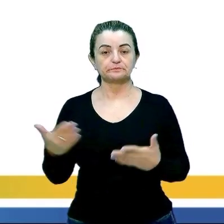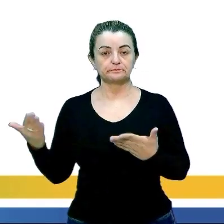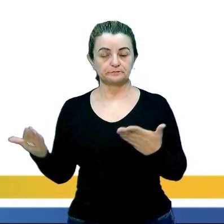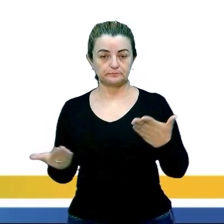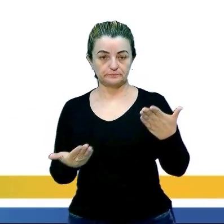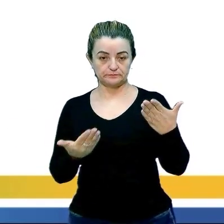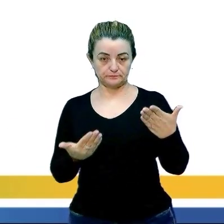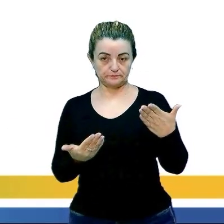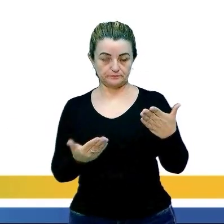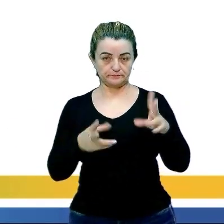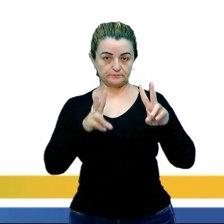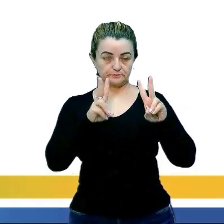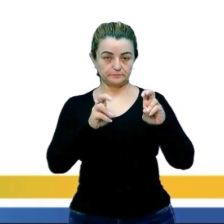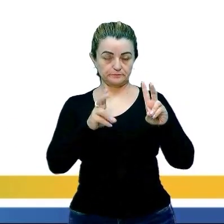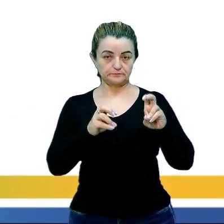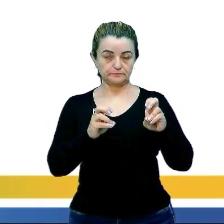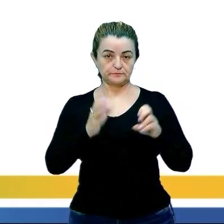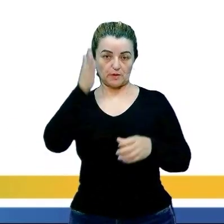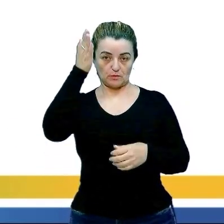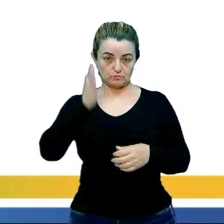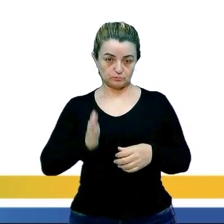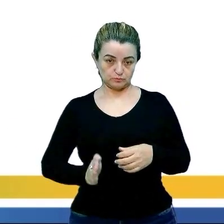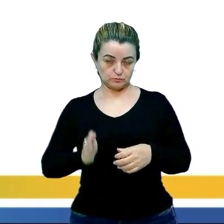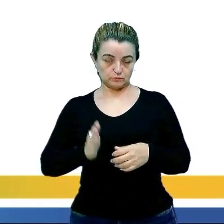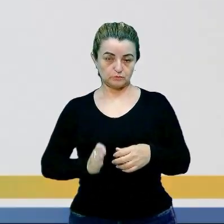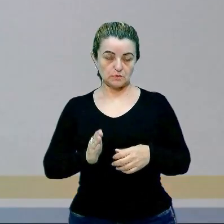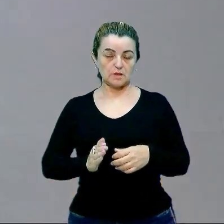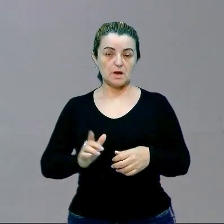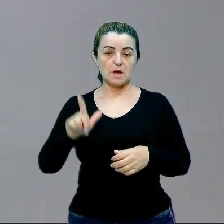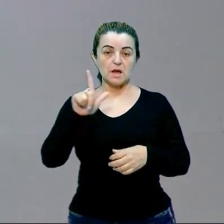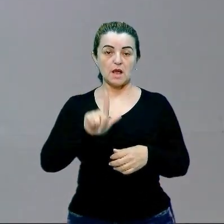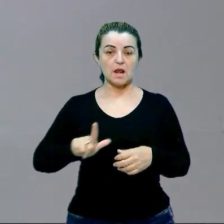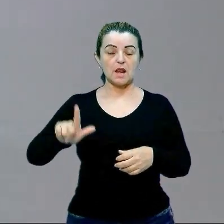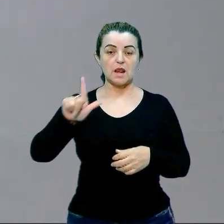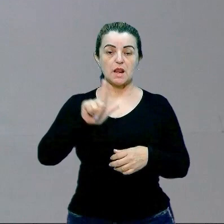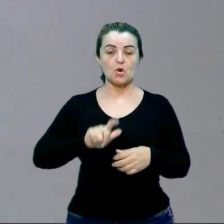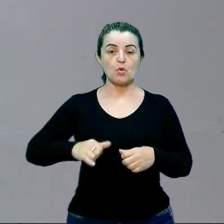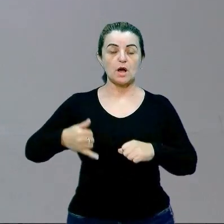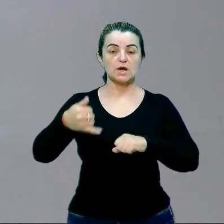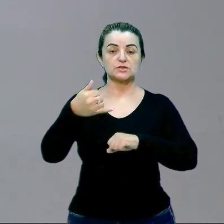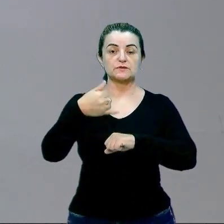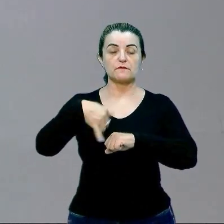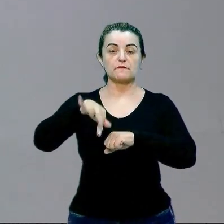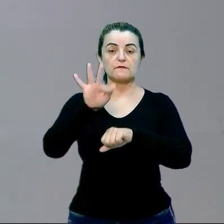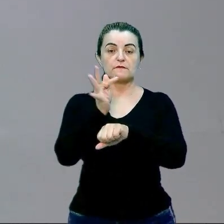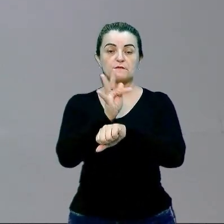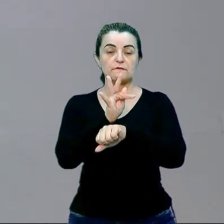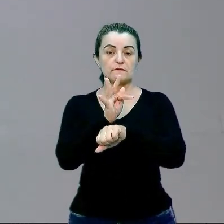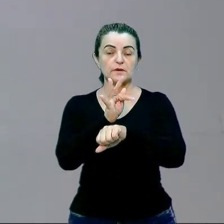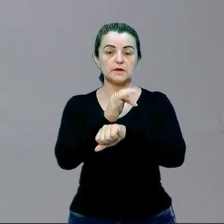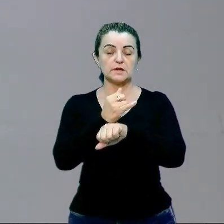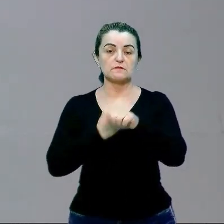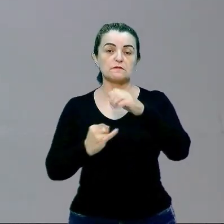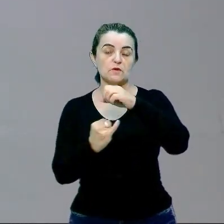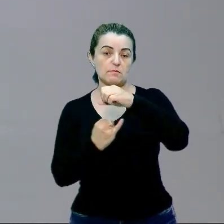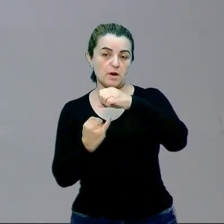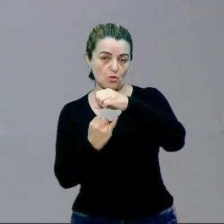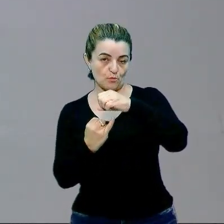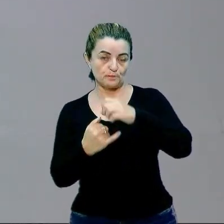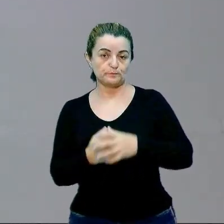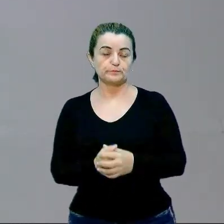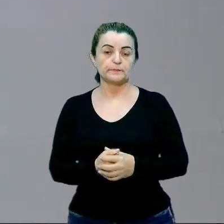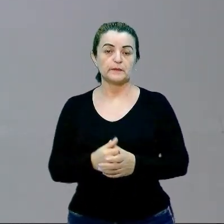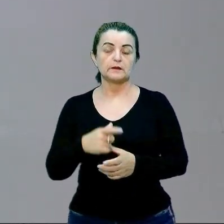Vamos lá. A temática cotidiana e a linguagem coloquial. Lembra que em aulas anteriores eu falava sobre